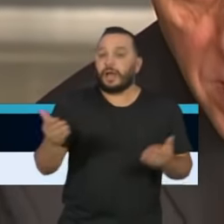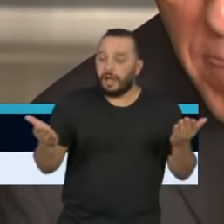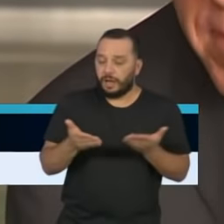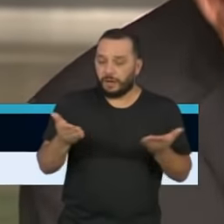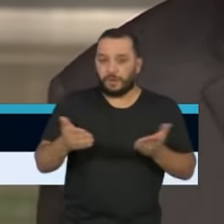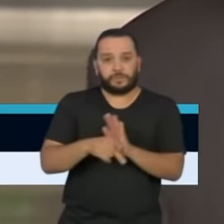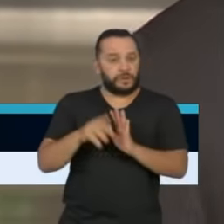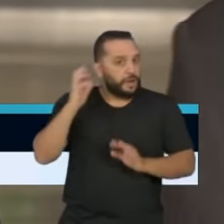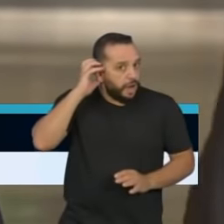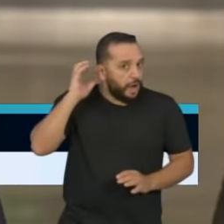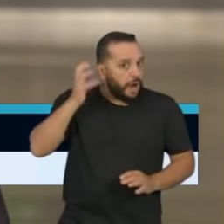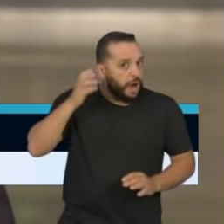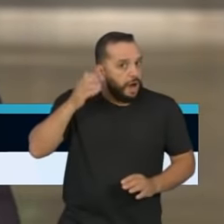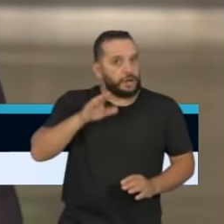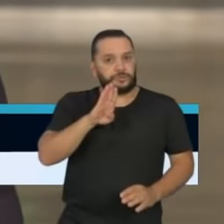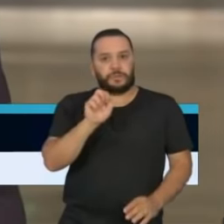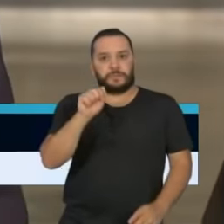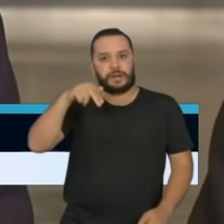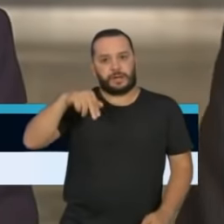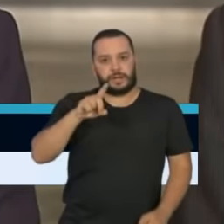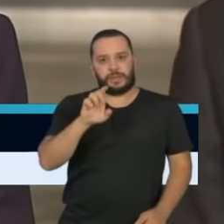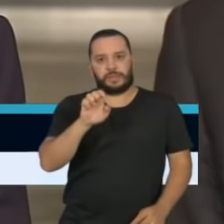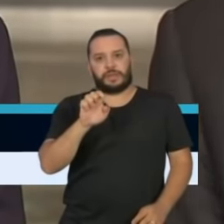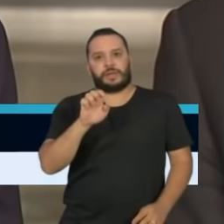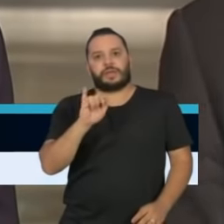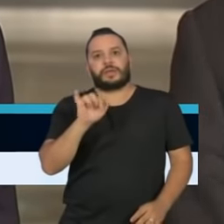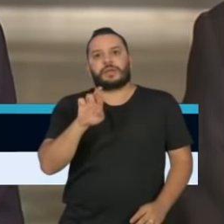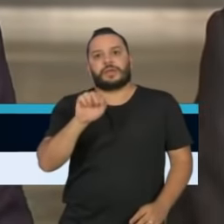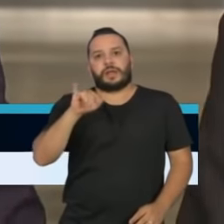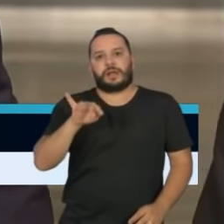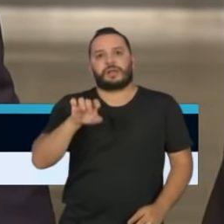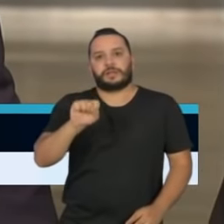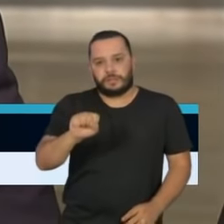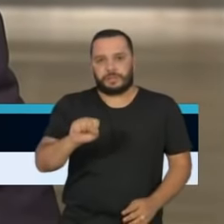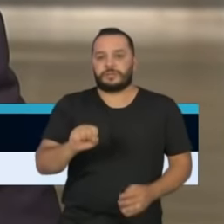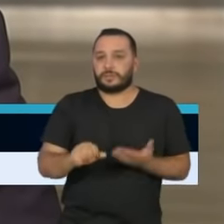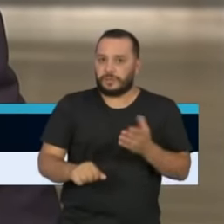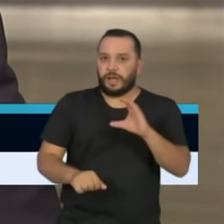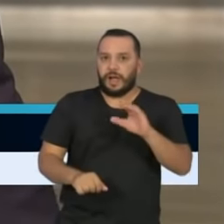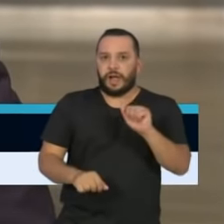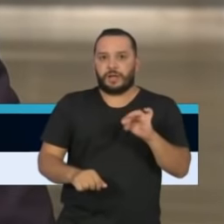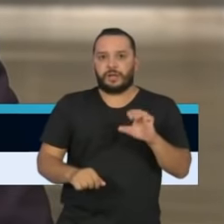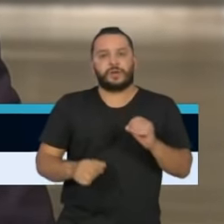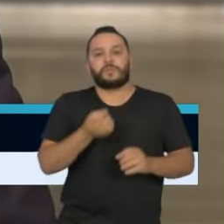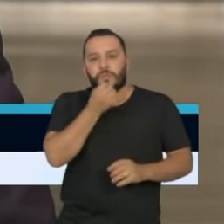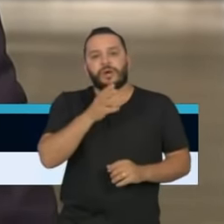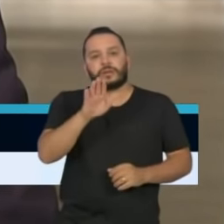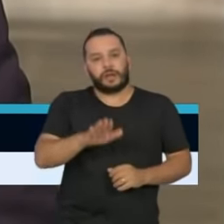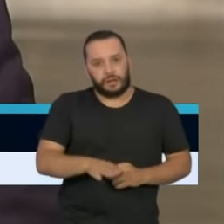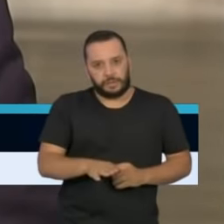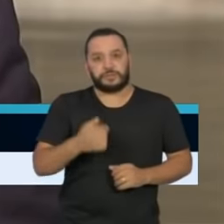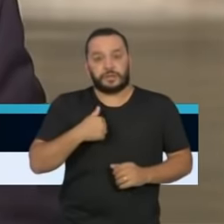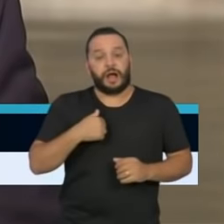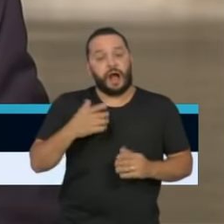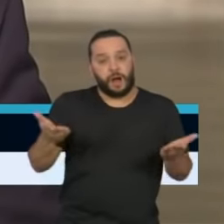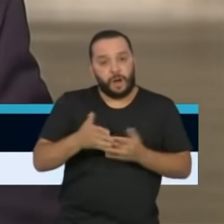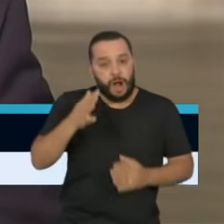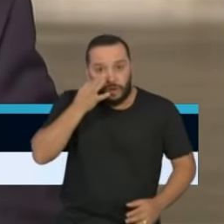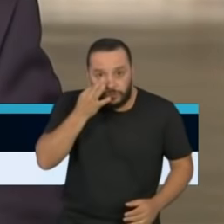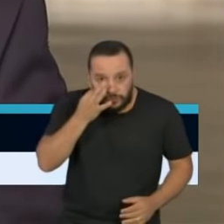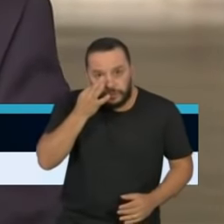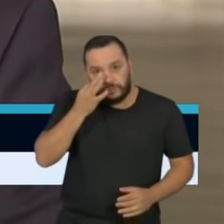Bandeirantes, jornalista Caio Pucci. Caio, boa tarde. Sua pergunta, por favor. Tudo bom, governador? Boa tarde para o senhor. Estamos ao vivo transmitindo a coletiva na